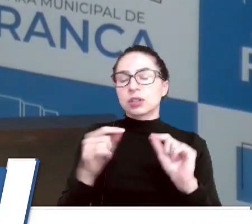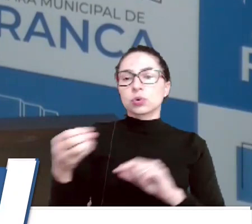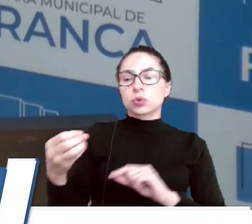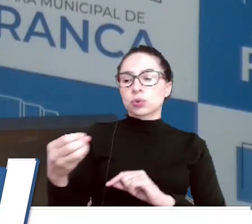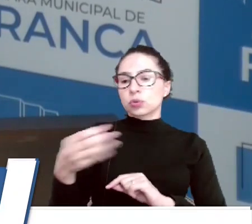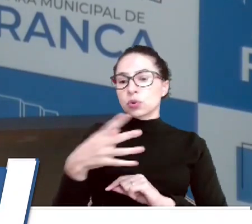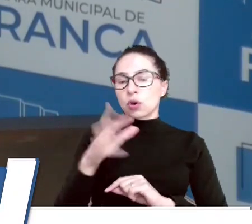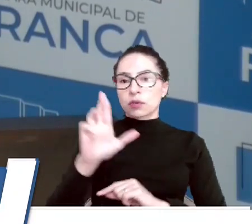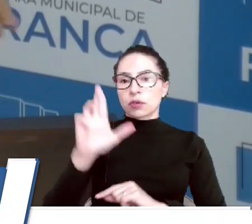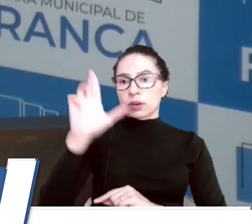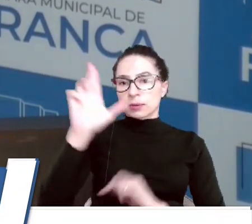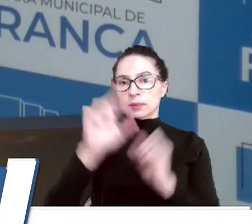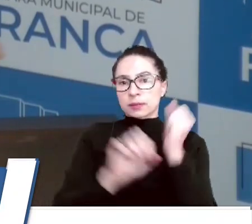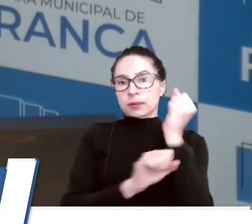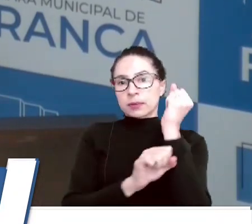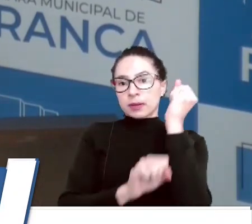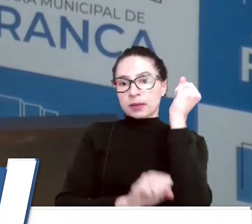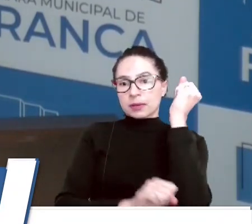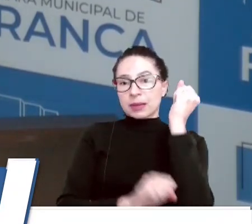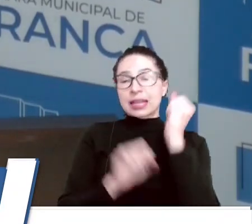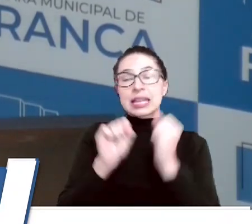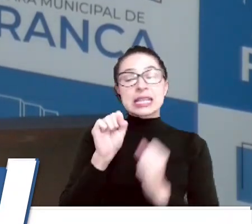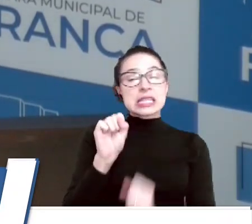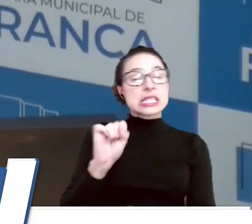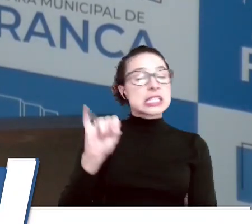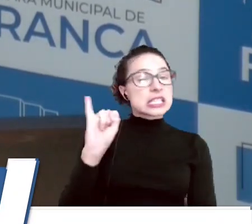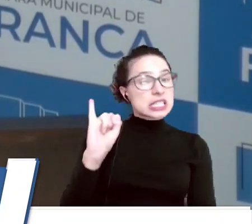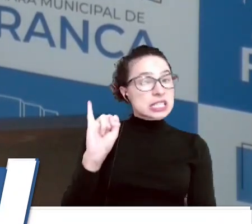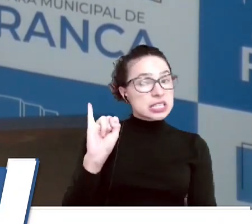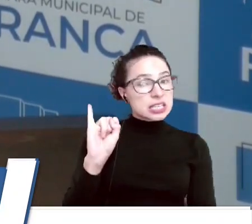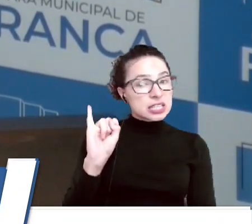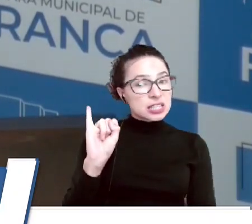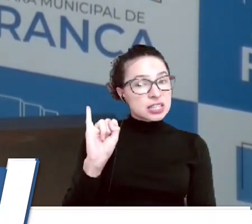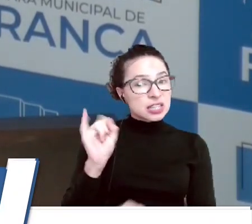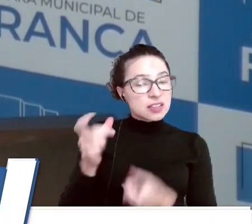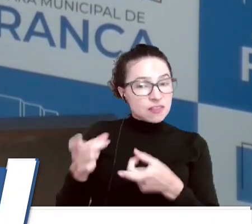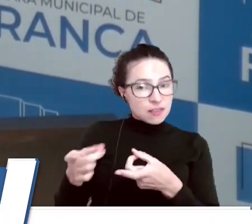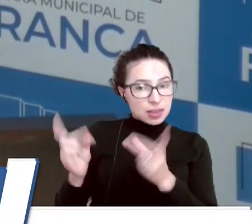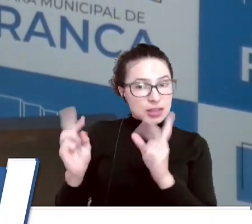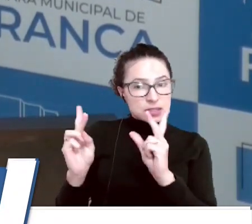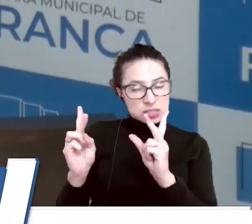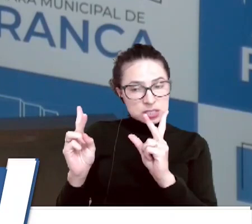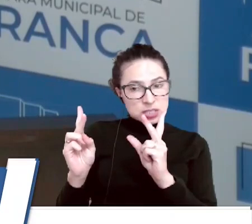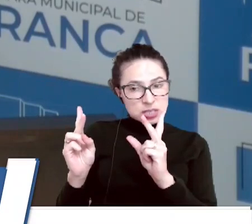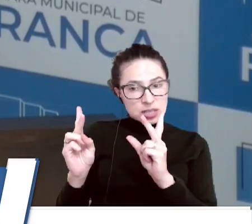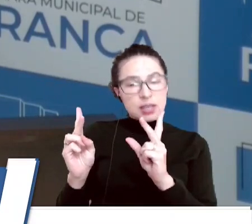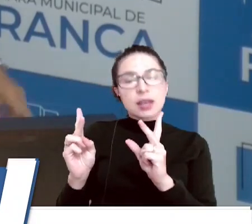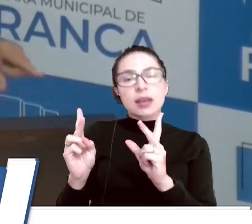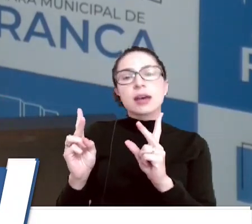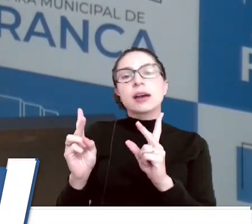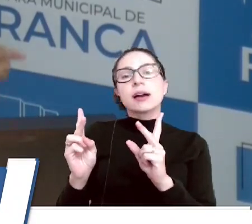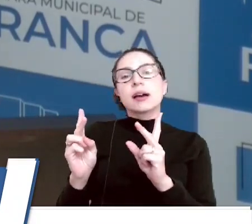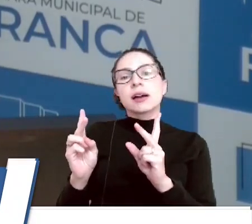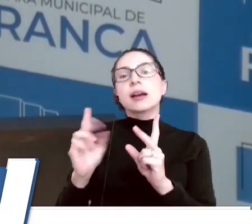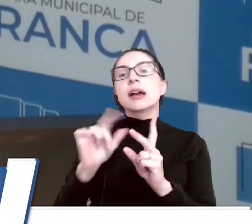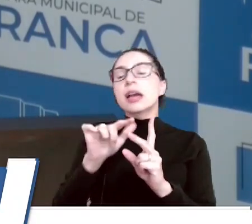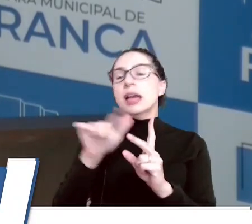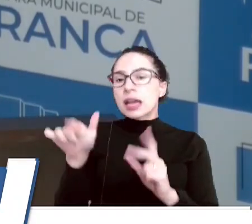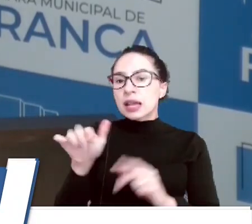da Sabesp, caso ela seja privatizada ou desestatizada, que eles